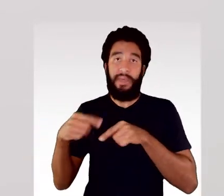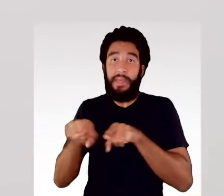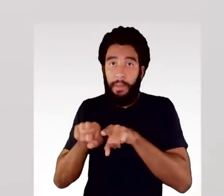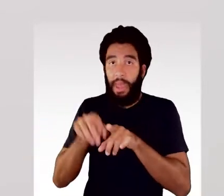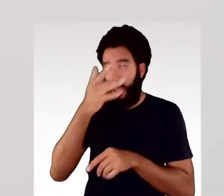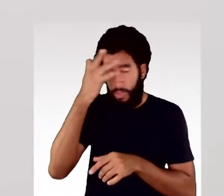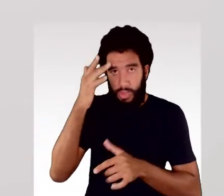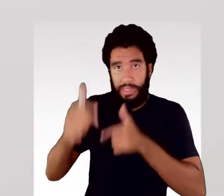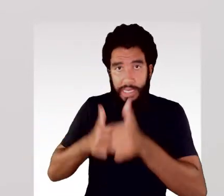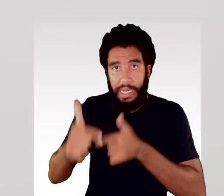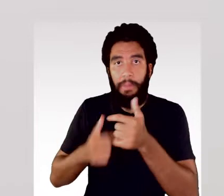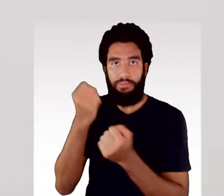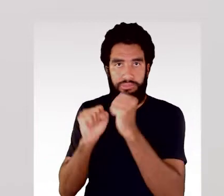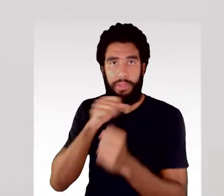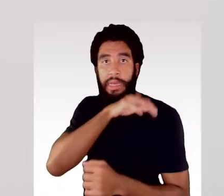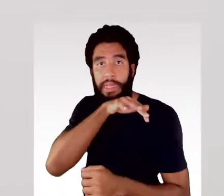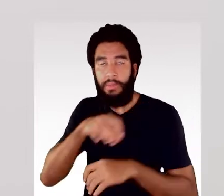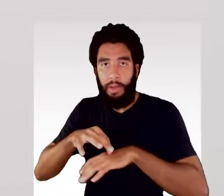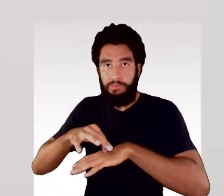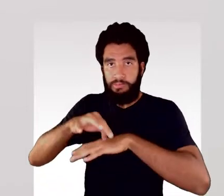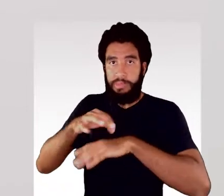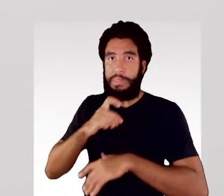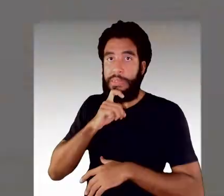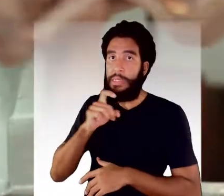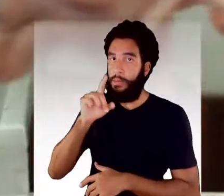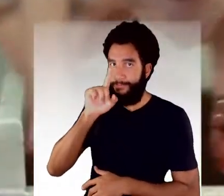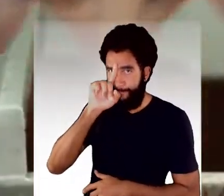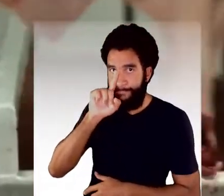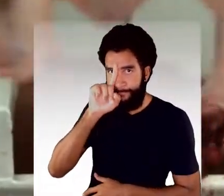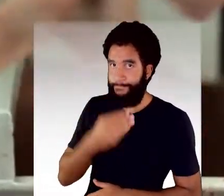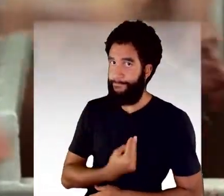de empresas de abate e processamento de carnes e derivados em risco.